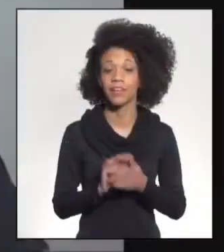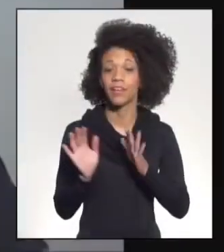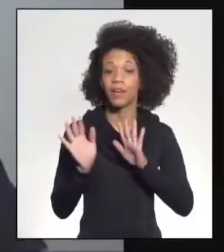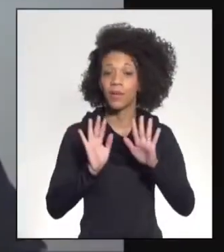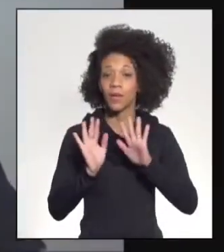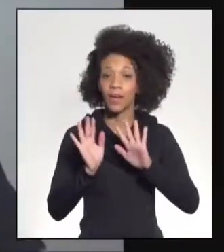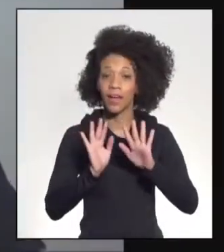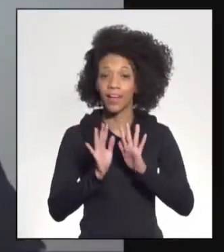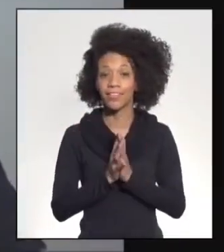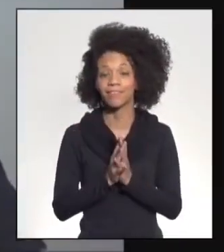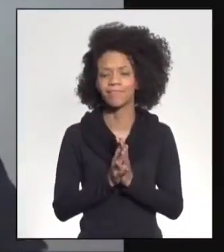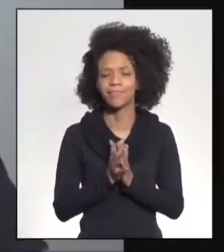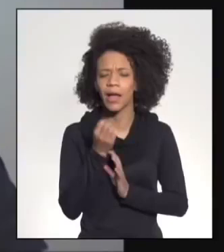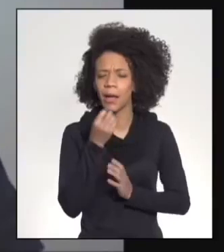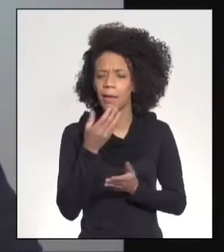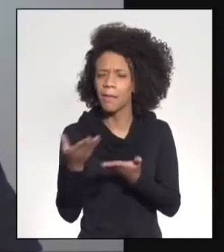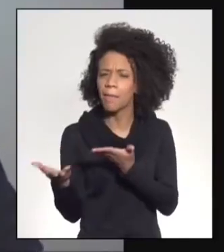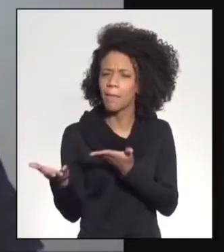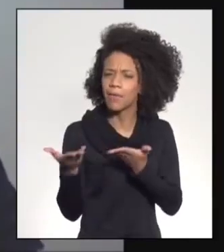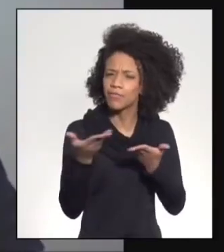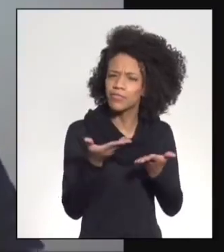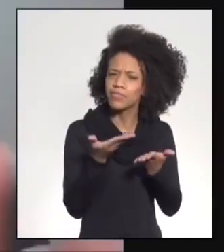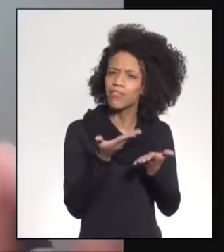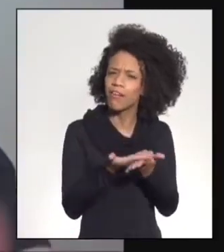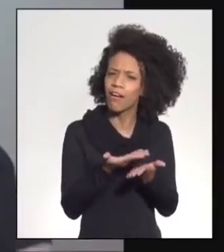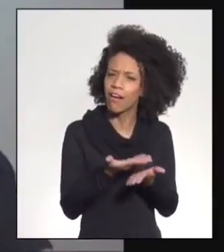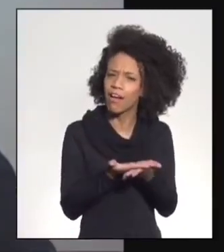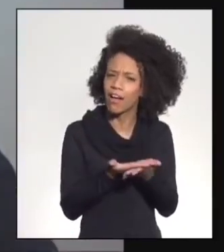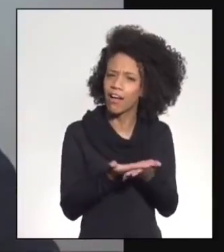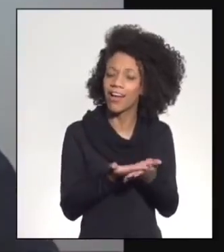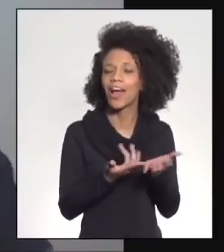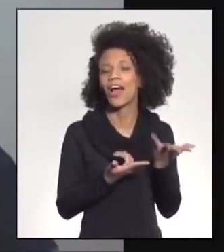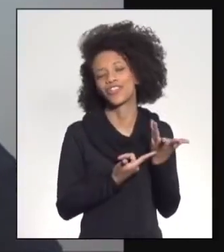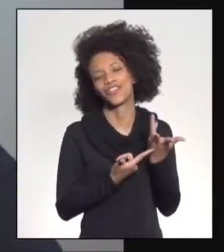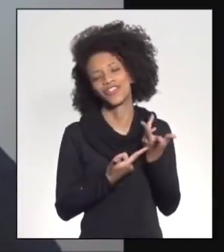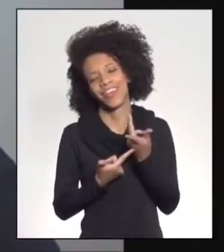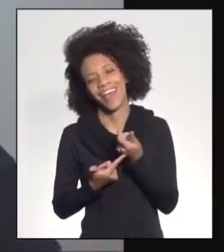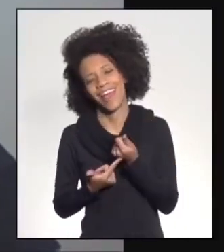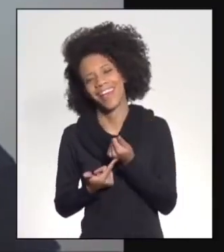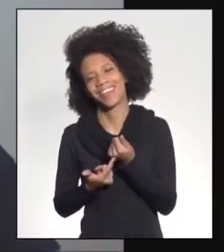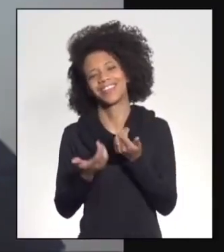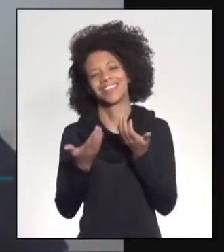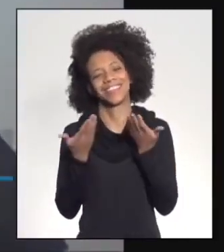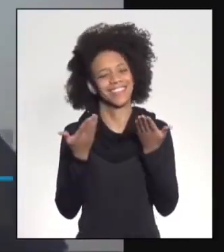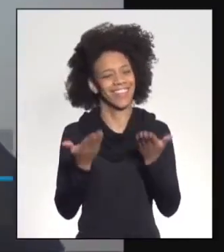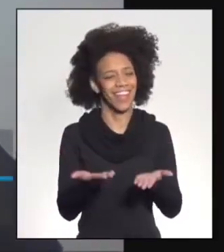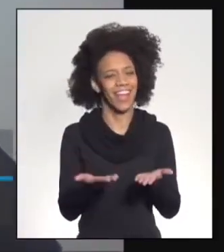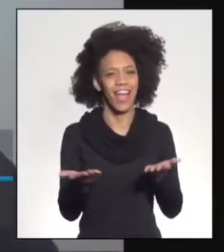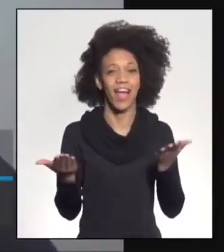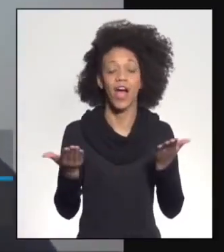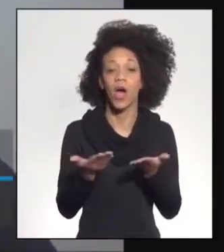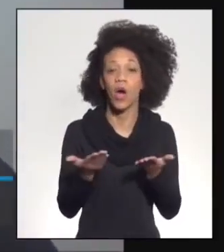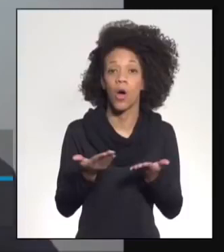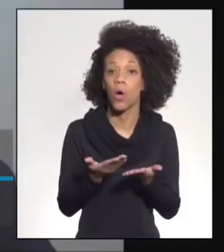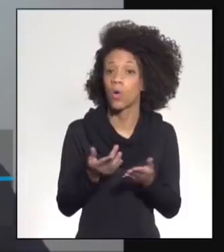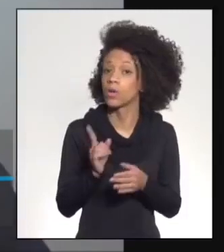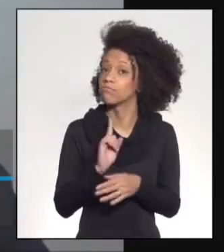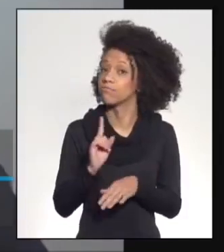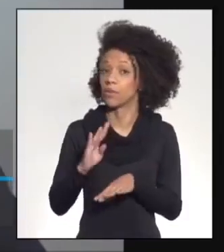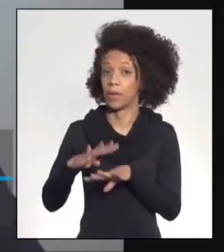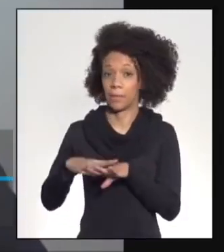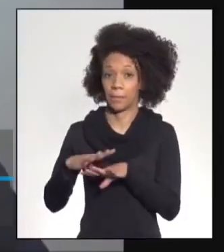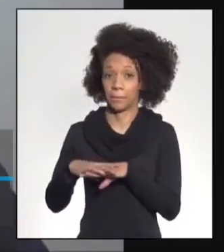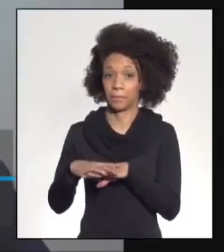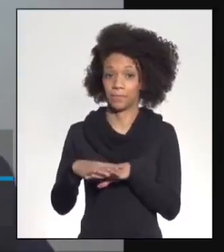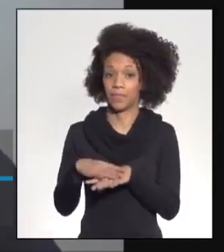Olá, sejam todos bem-vindos para mais uma aula de arte. Isso mesmo, hoje não é uma aula de matemática. Meu